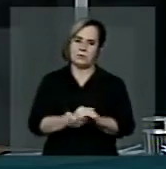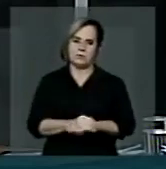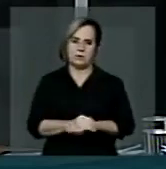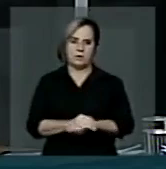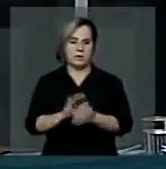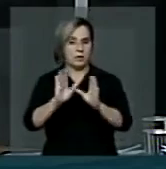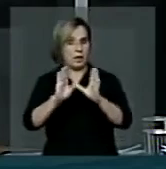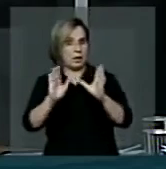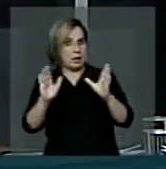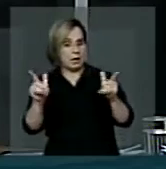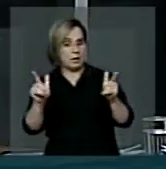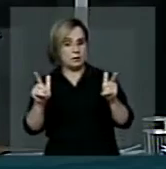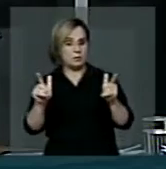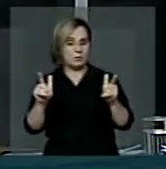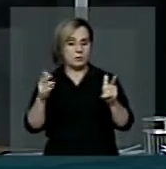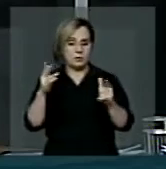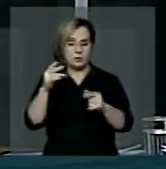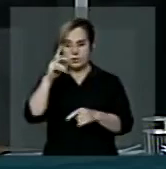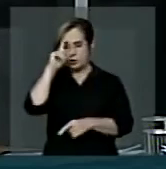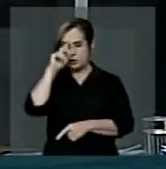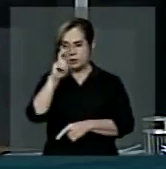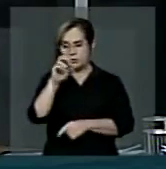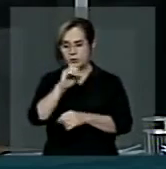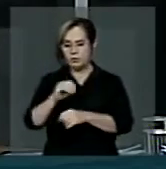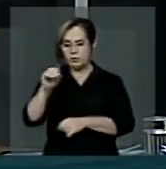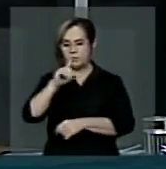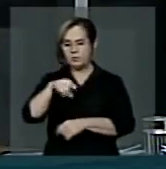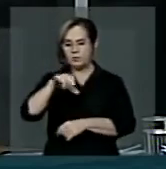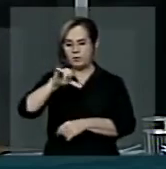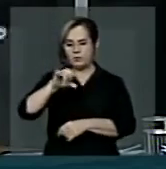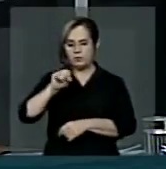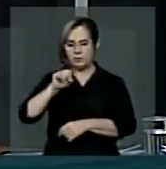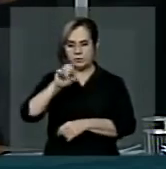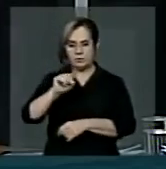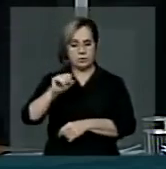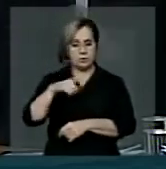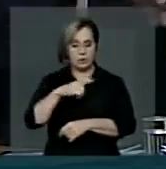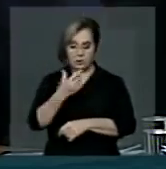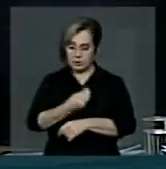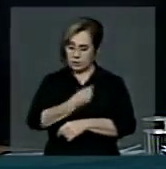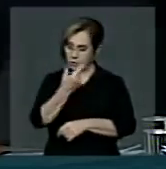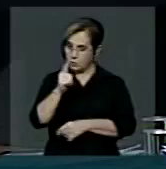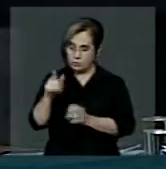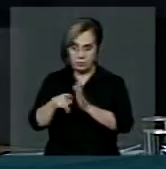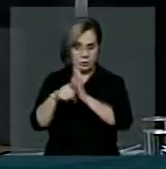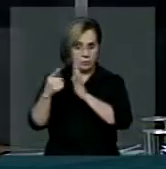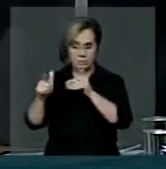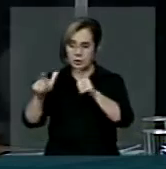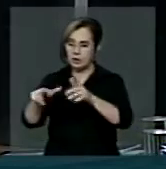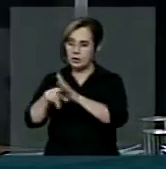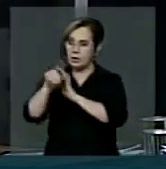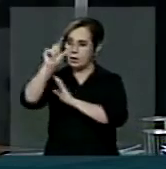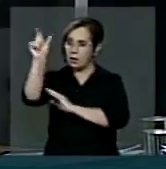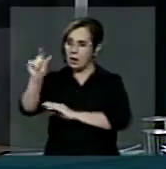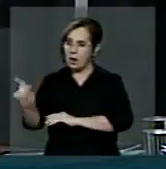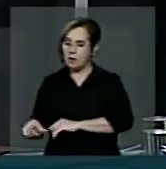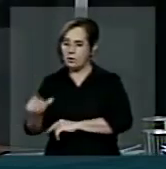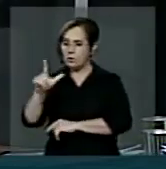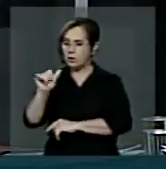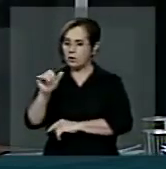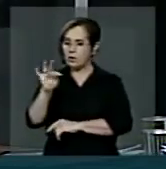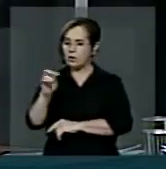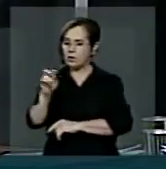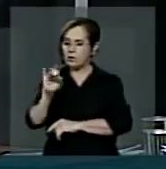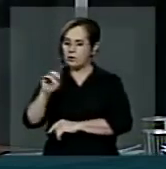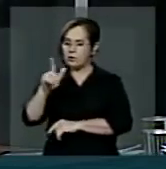que não estavam nela em 5 de outubro de 1988, deputado. quando o Brasil promulgava